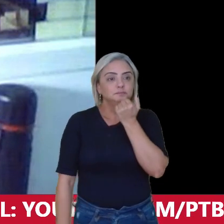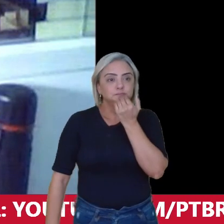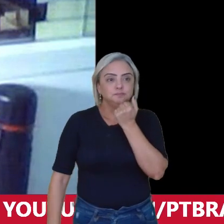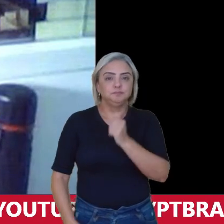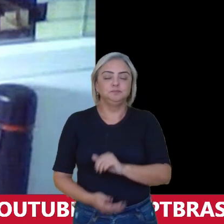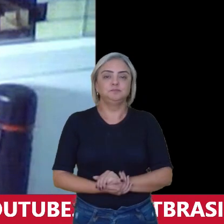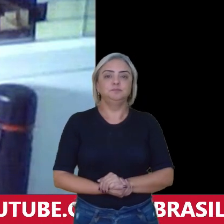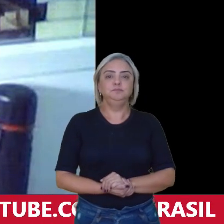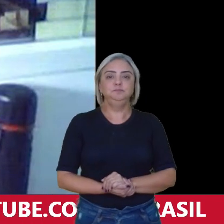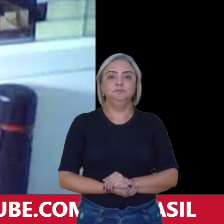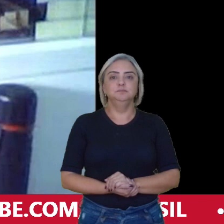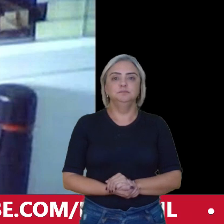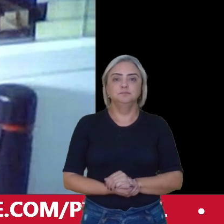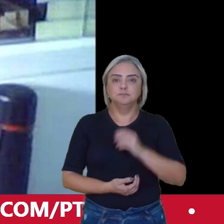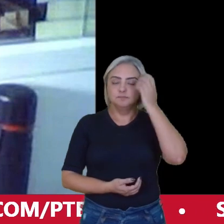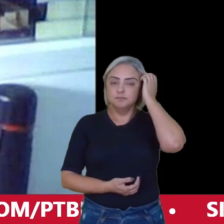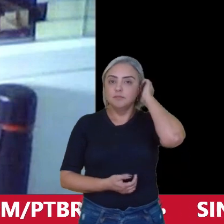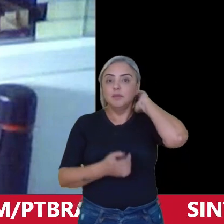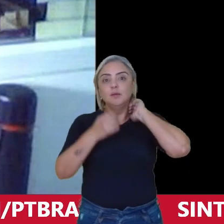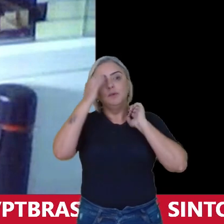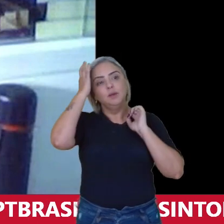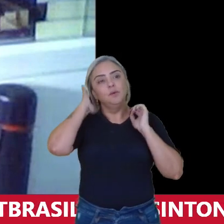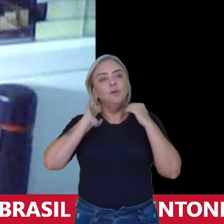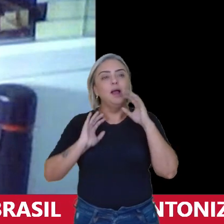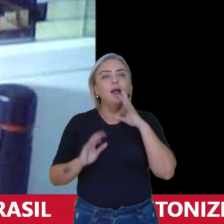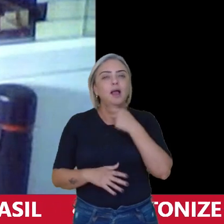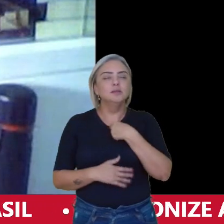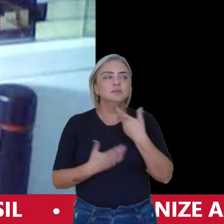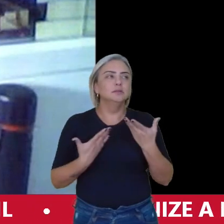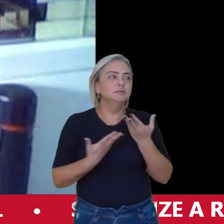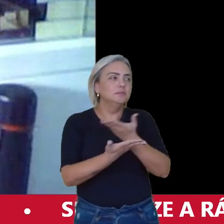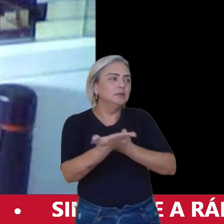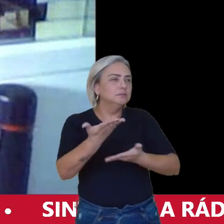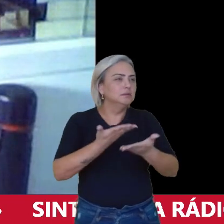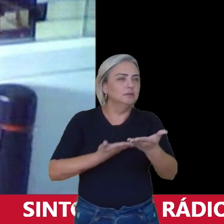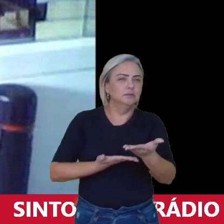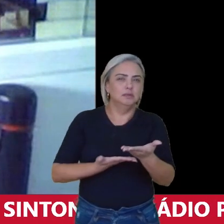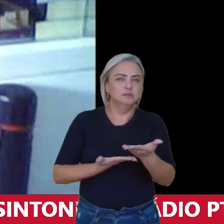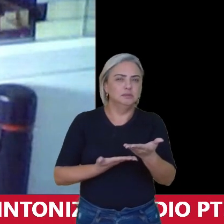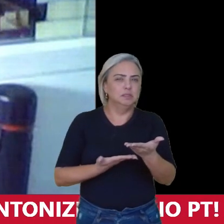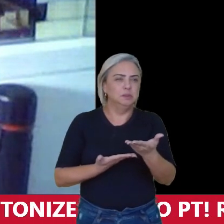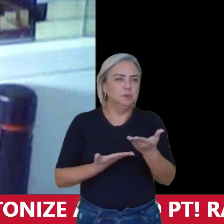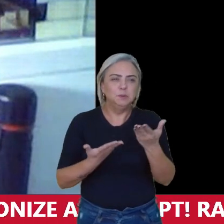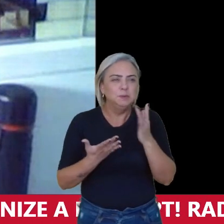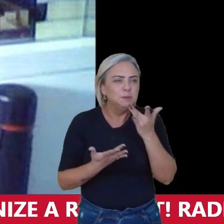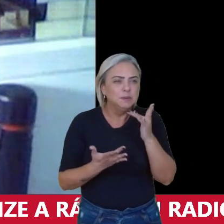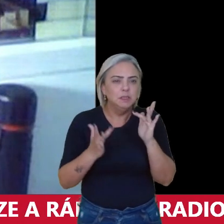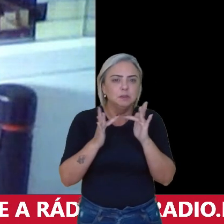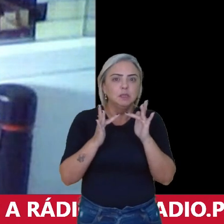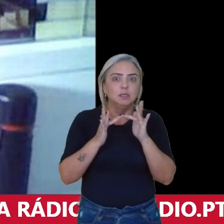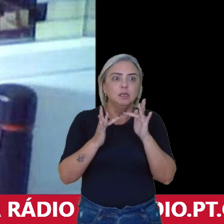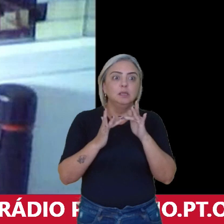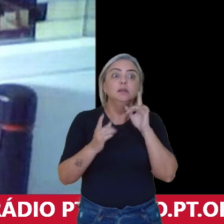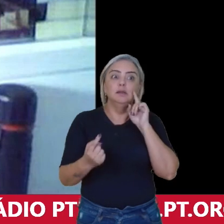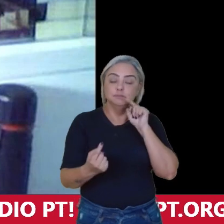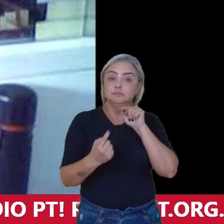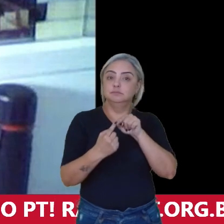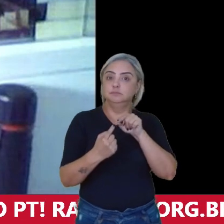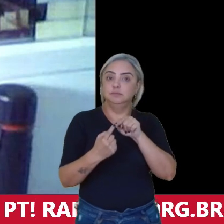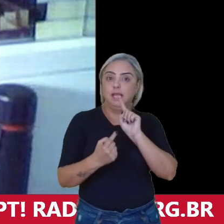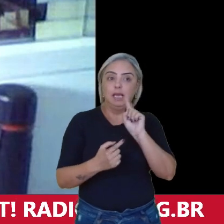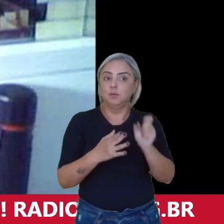alimentação. Então, acho que houve uma grande desarticulação que é intencional, ela